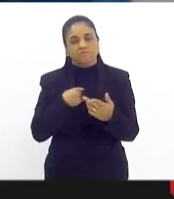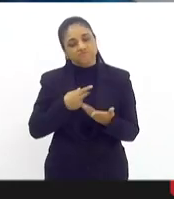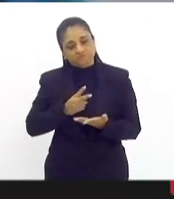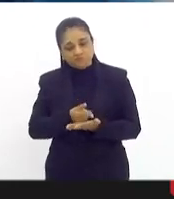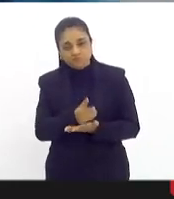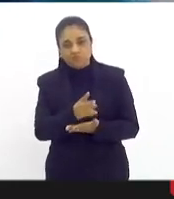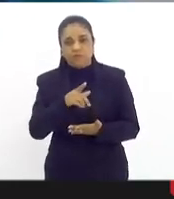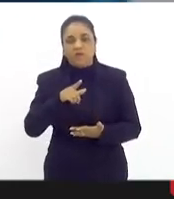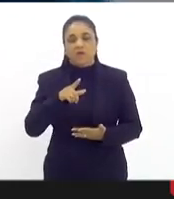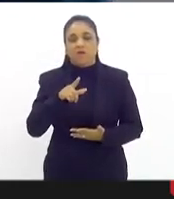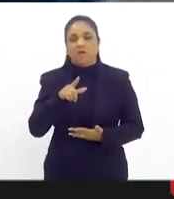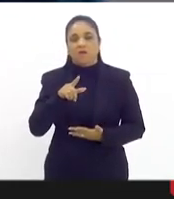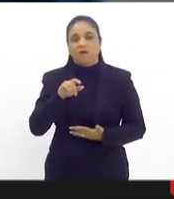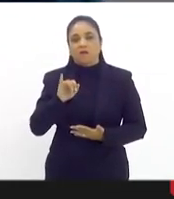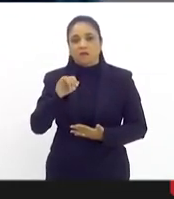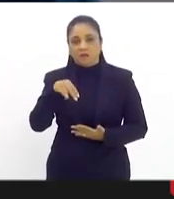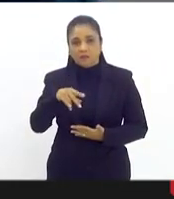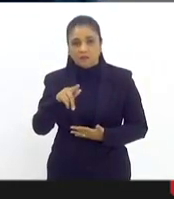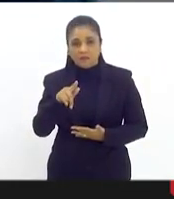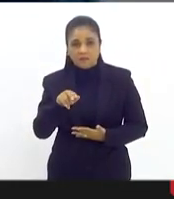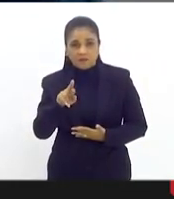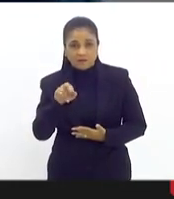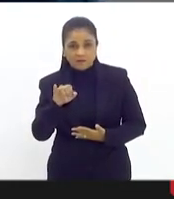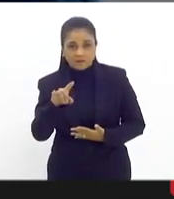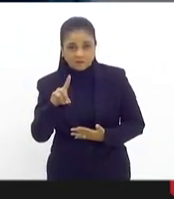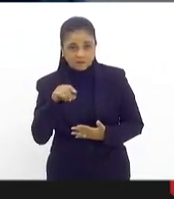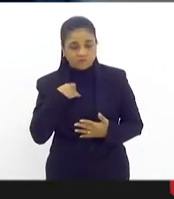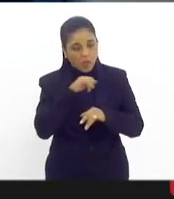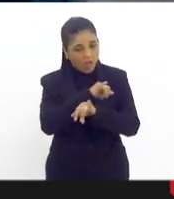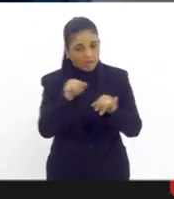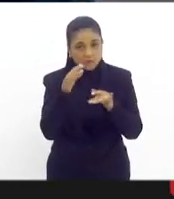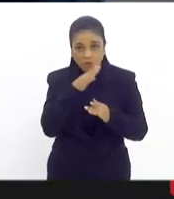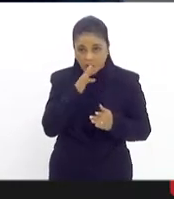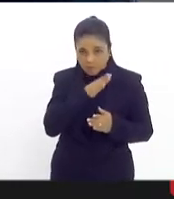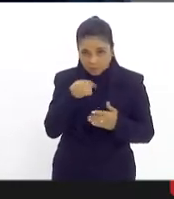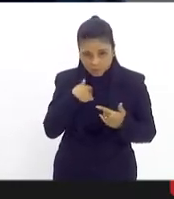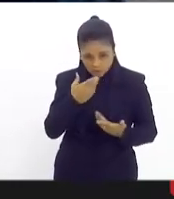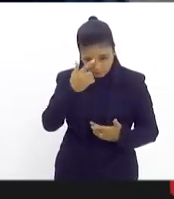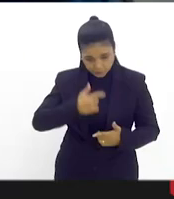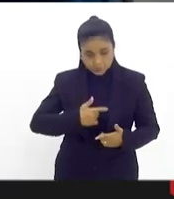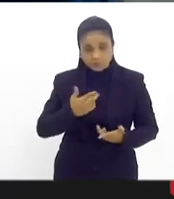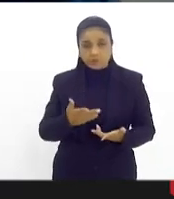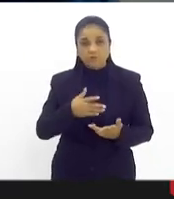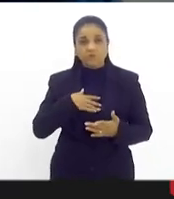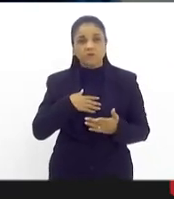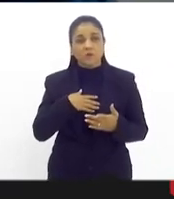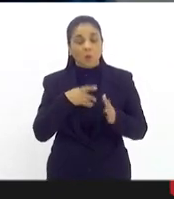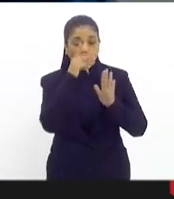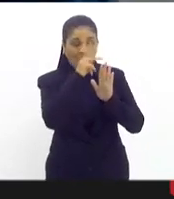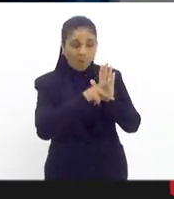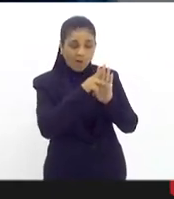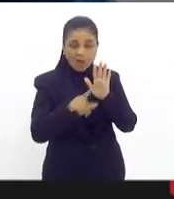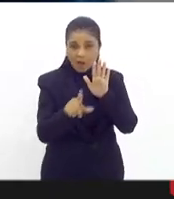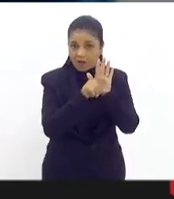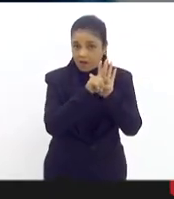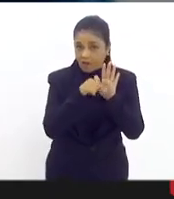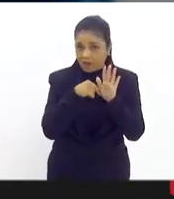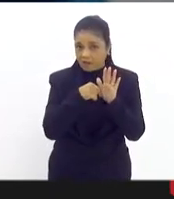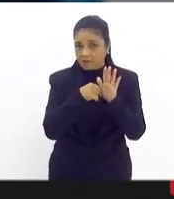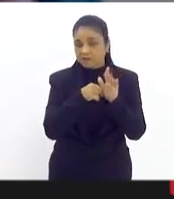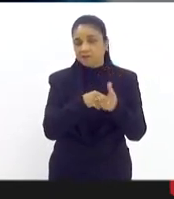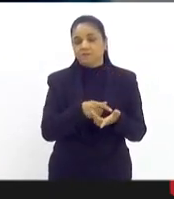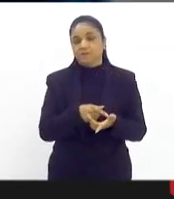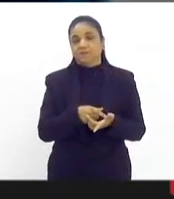dar sequência, eu só queria dar um aviso bem rapidinho. Bom, primeiro, é que o nosso projeto de lei, que está